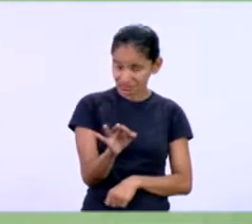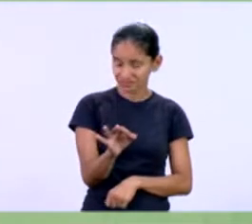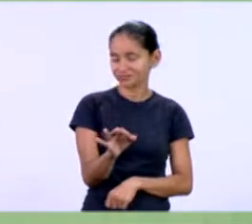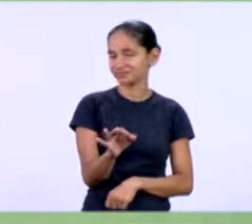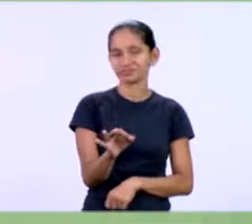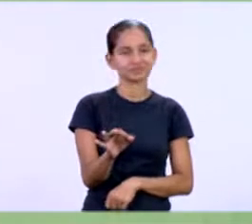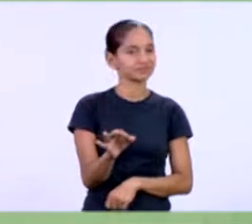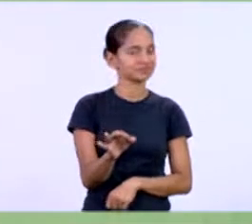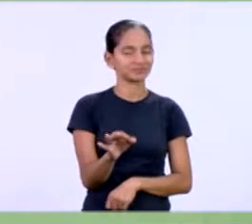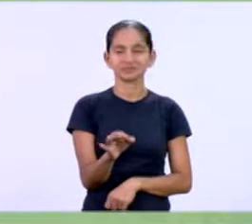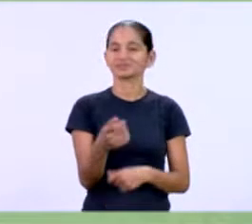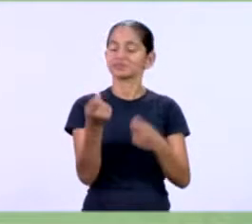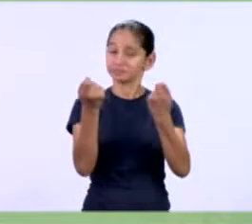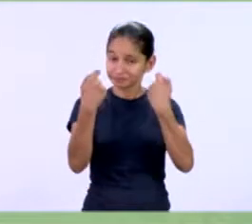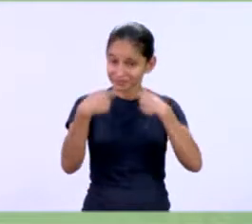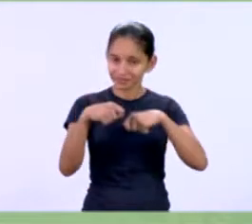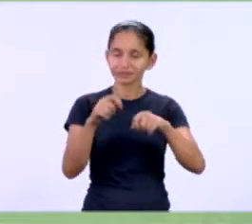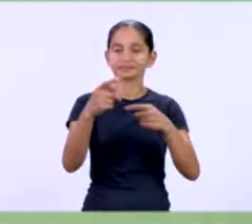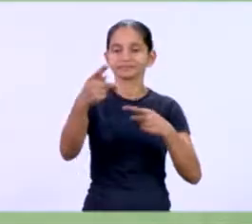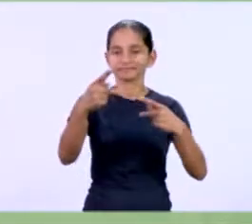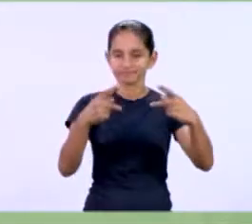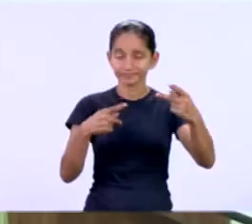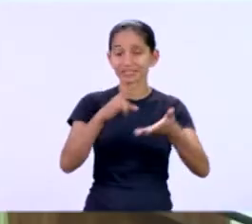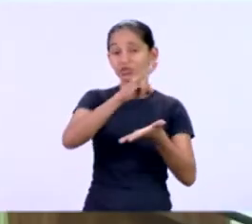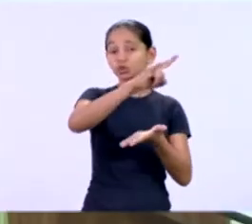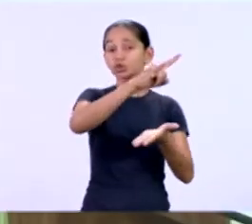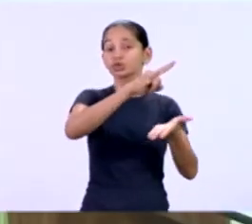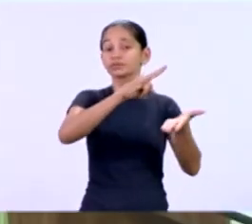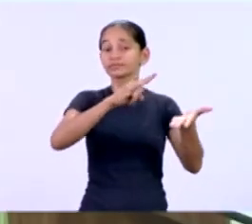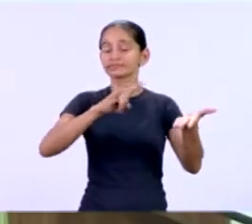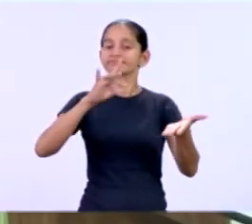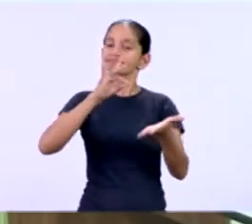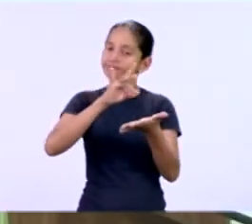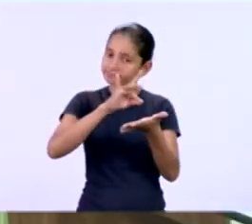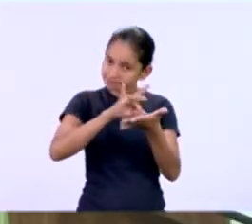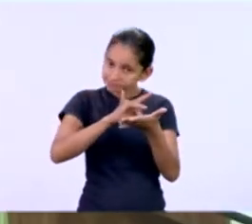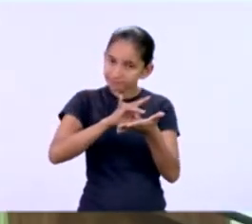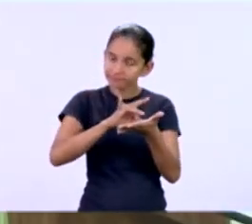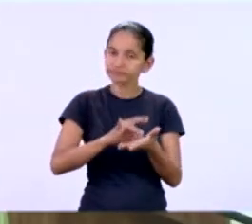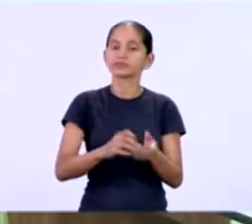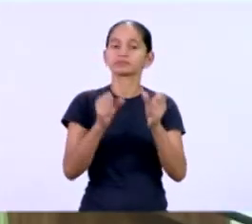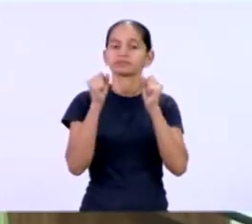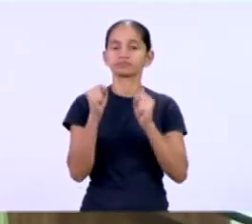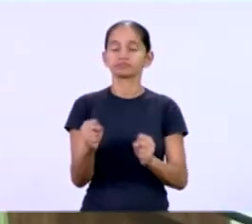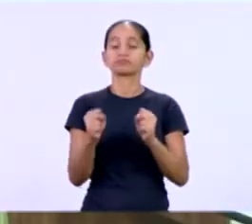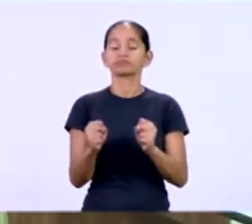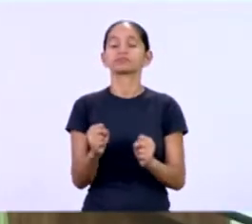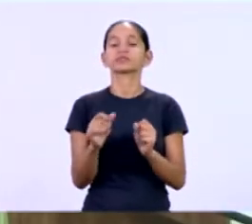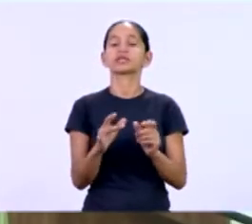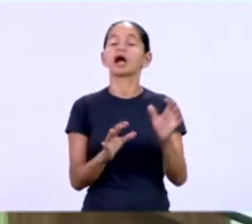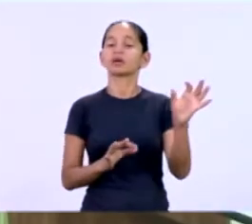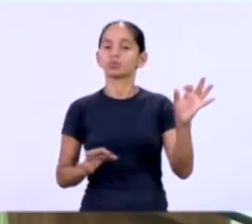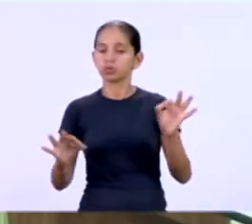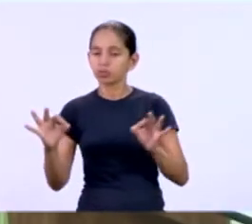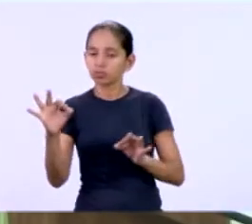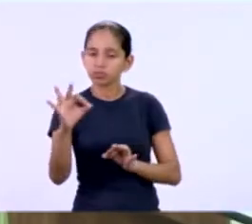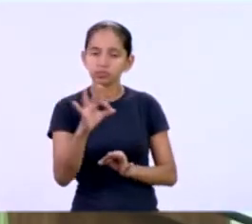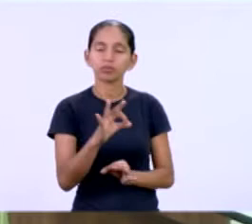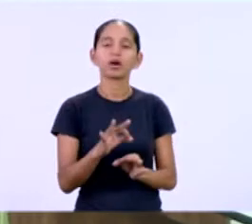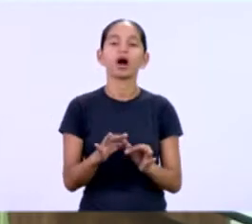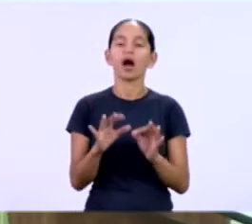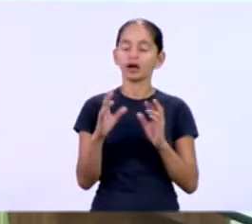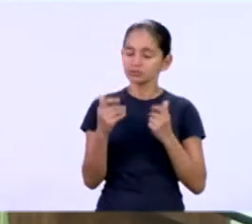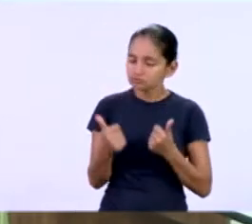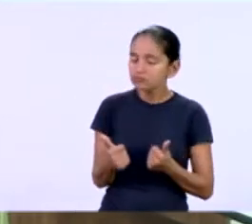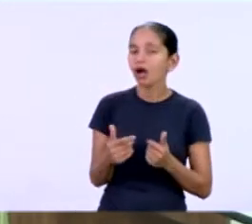nossa projeção, enfim. Você tem que fazer um documento formal, uma coisa que realmente te possibilite uma maior organização para você estar gerindo